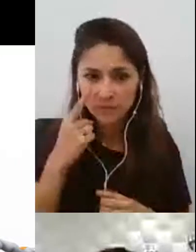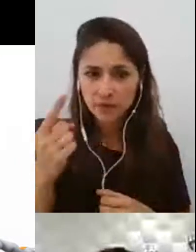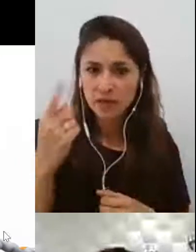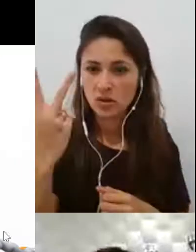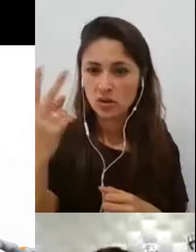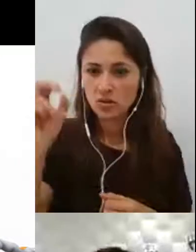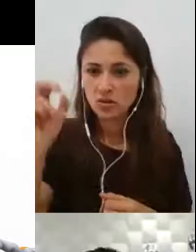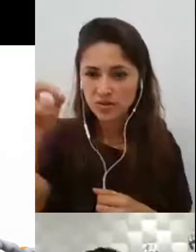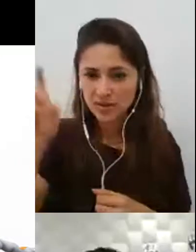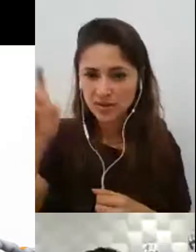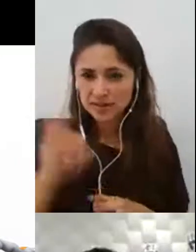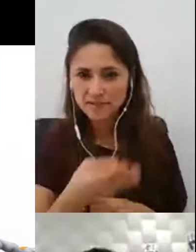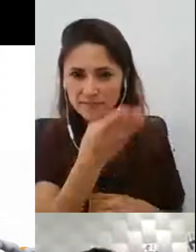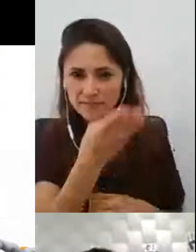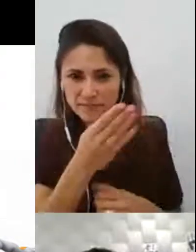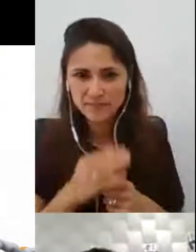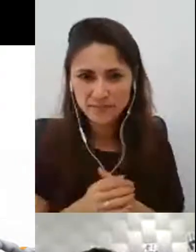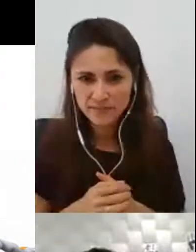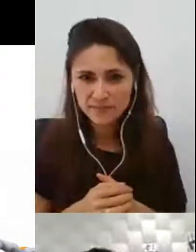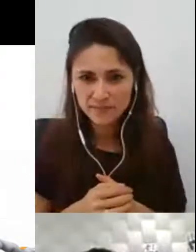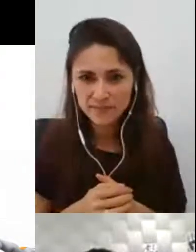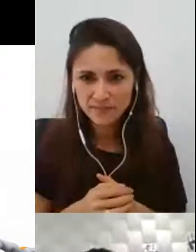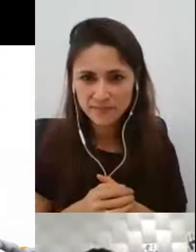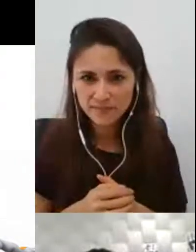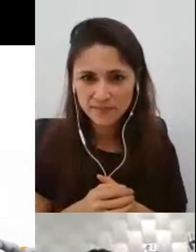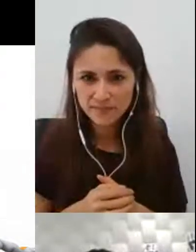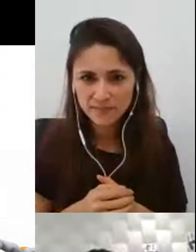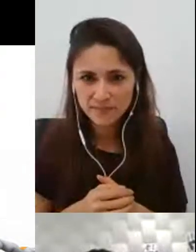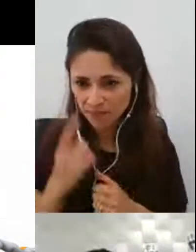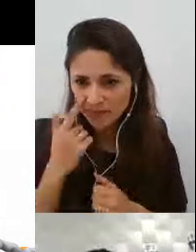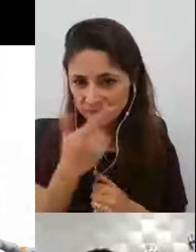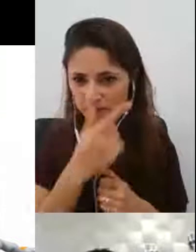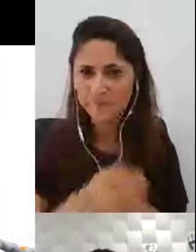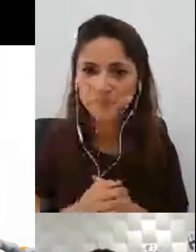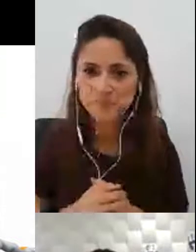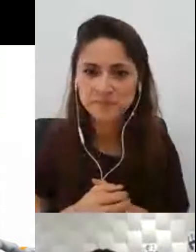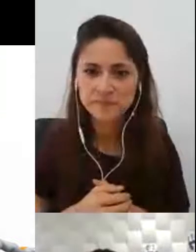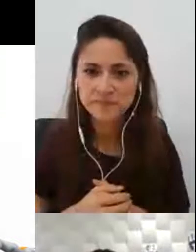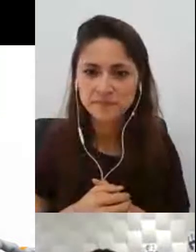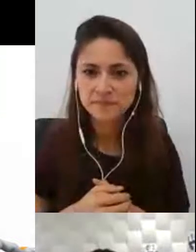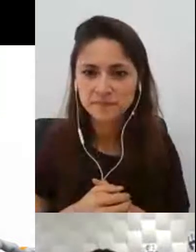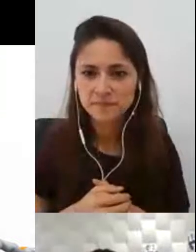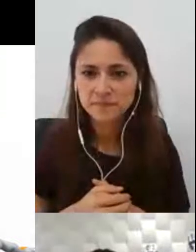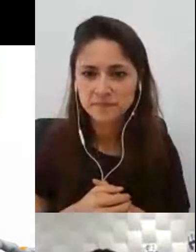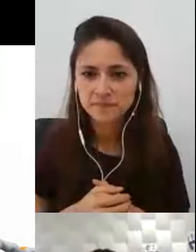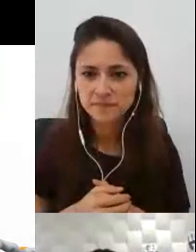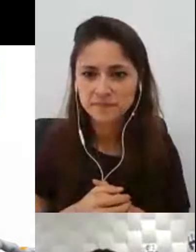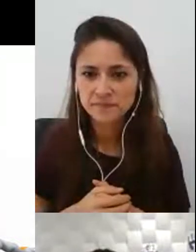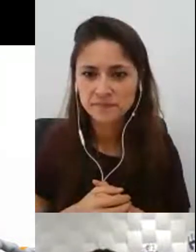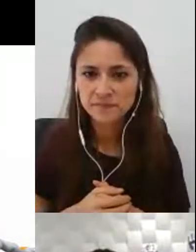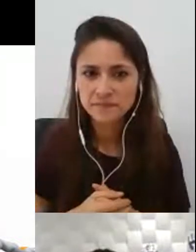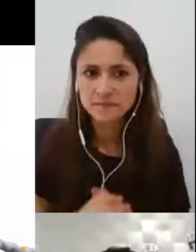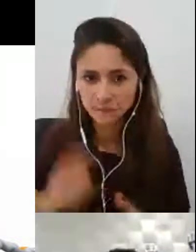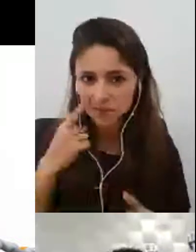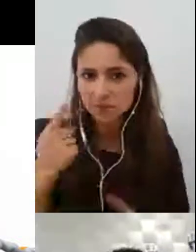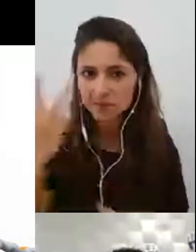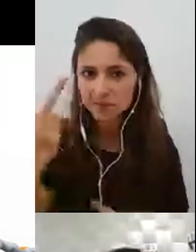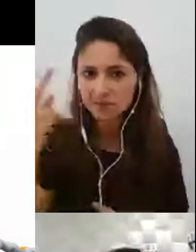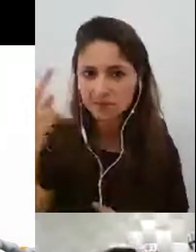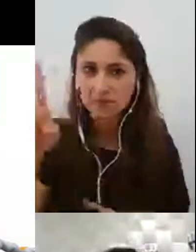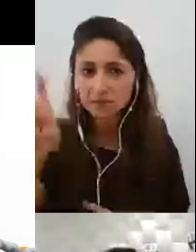visualizar, na sua essência, deixa eu ver só aqui. Isso. Aqui eu consigo, em 2015,